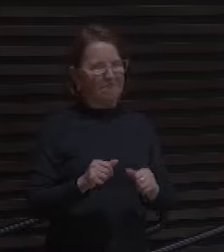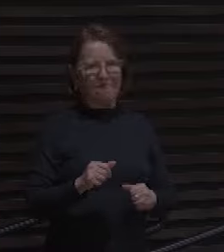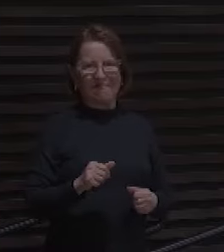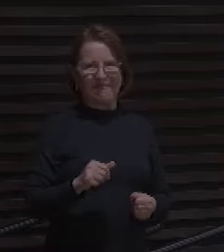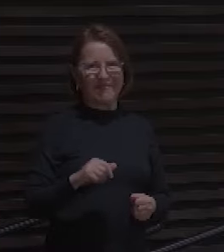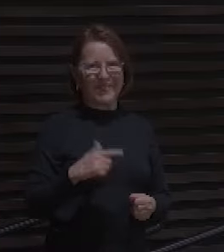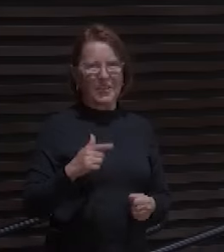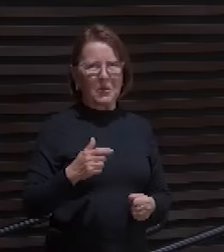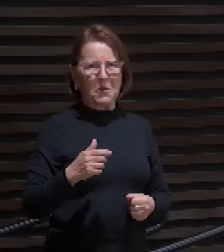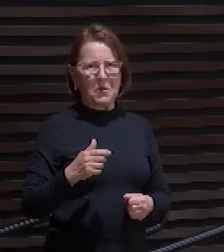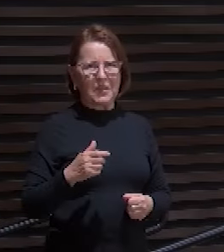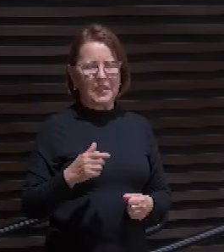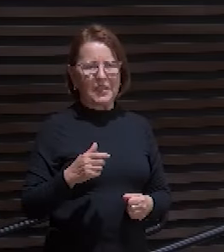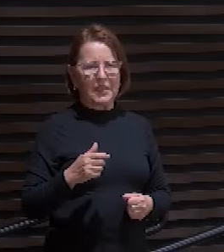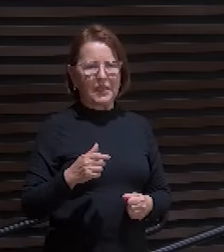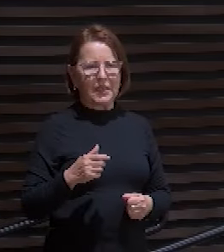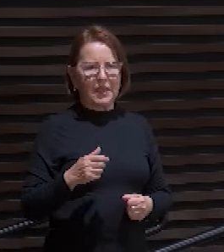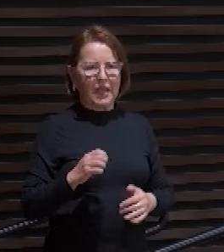sem construtora,